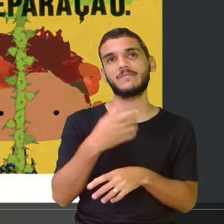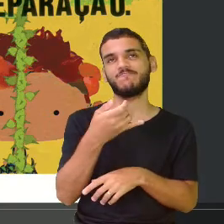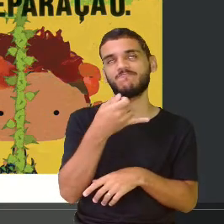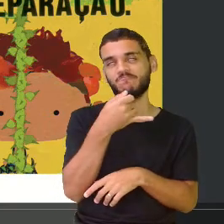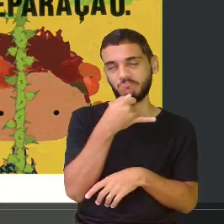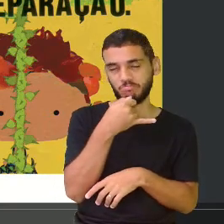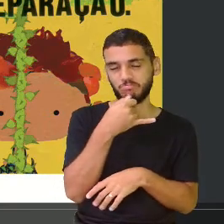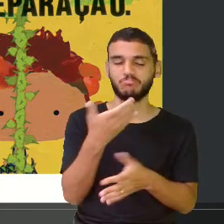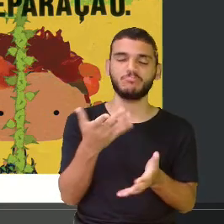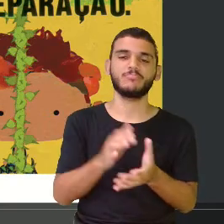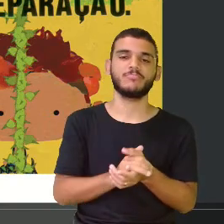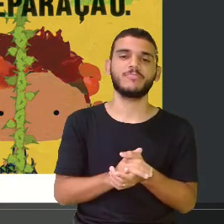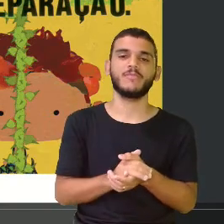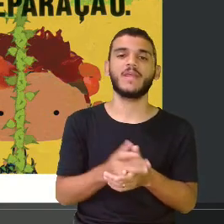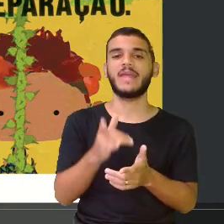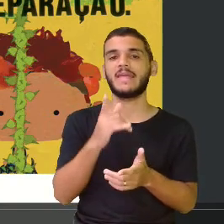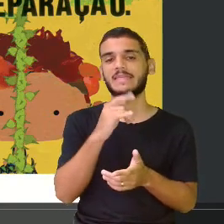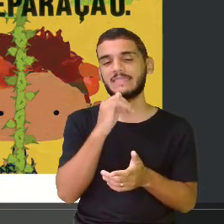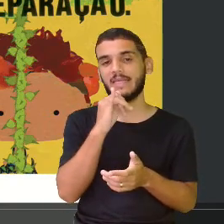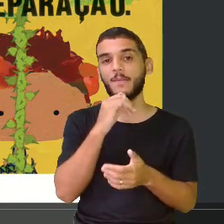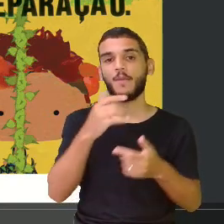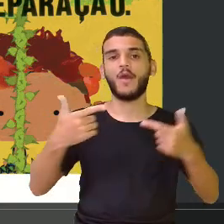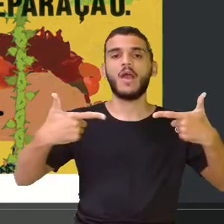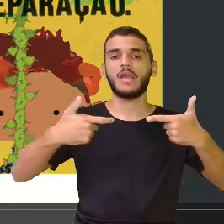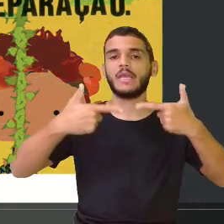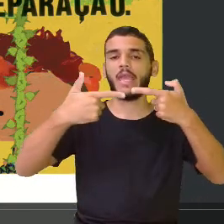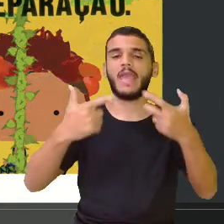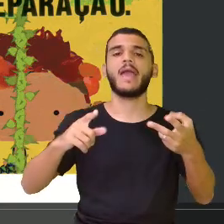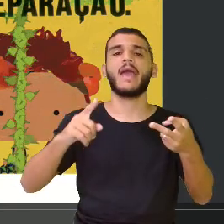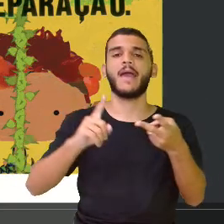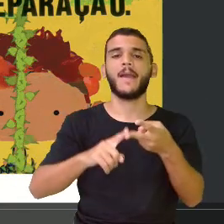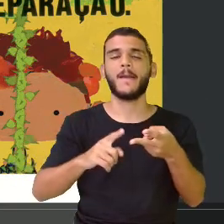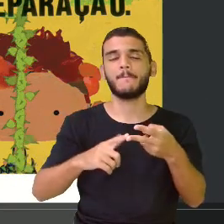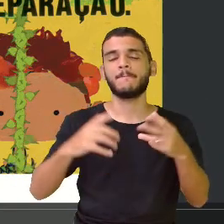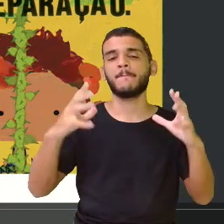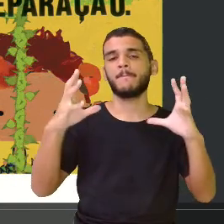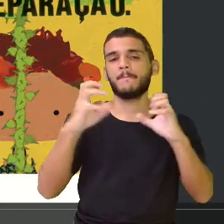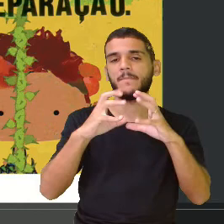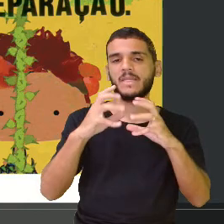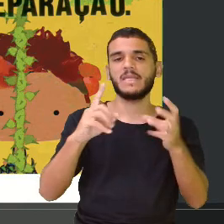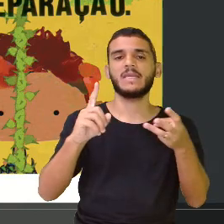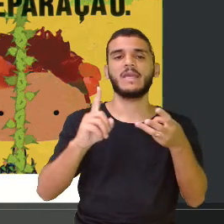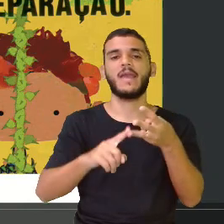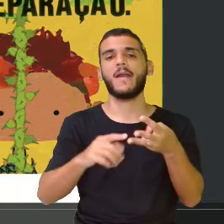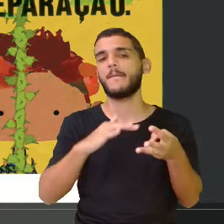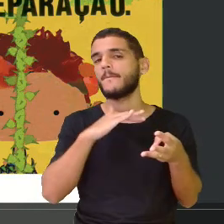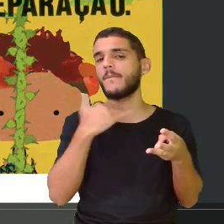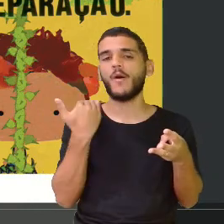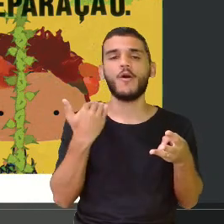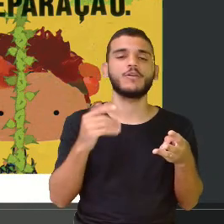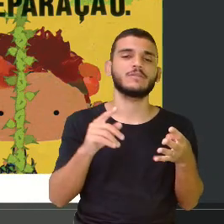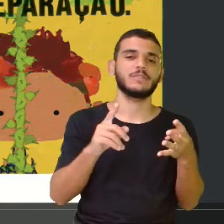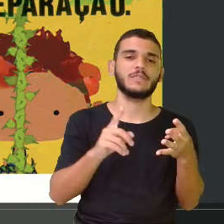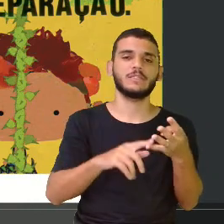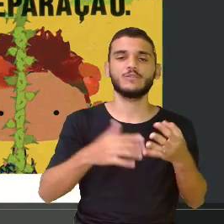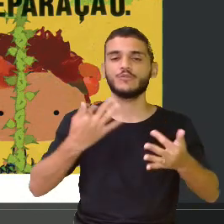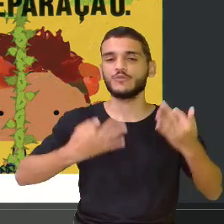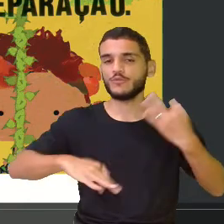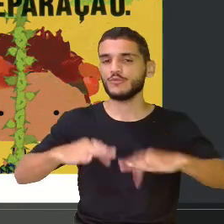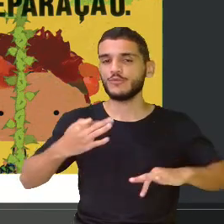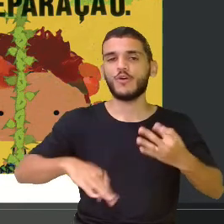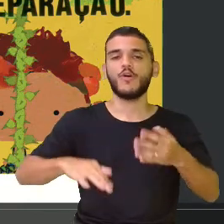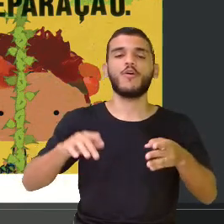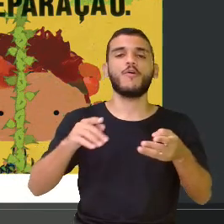que deixam a gente triste? Guerra, briga, morte, machucado, dor, partida e